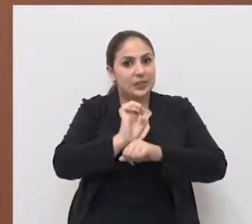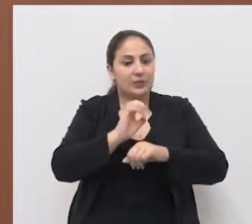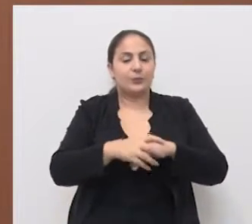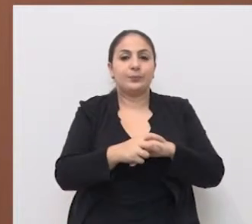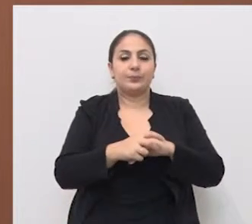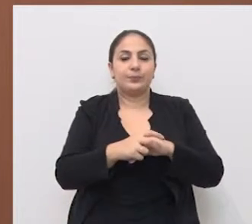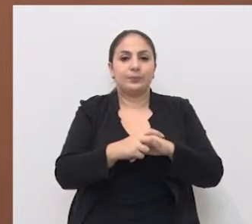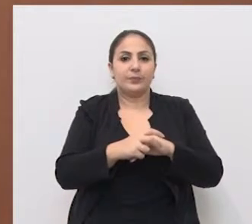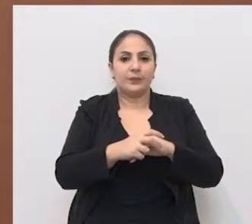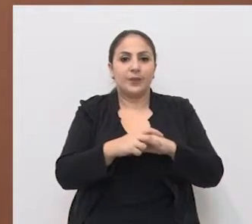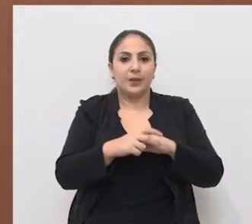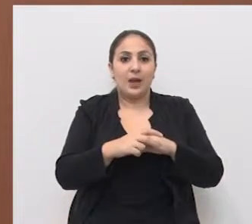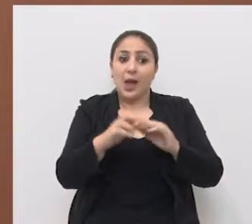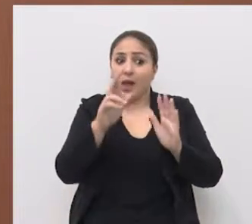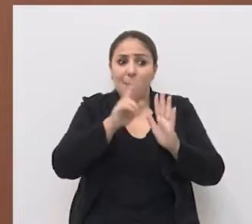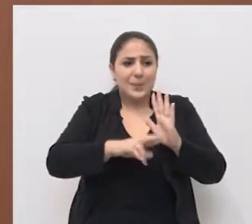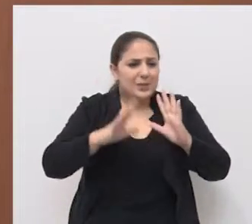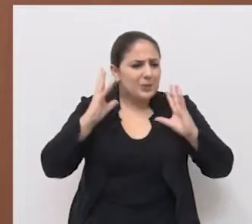do Estado,